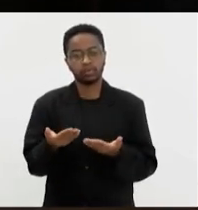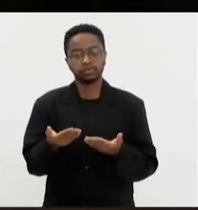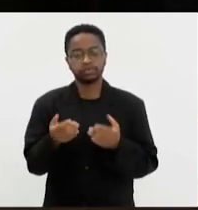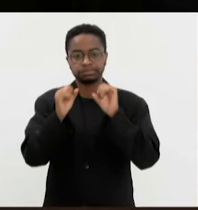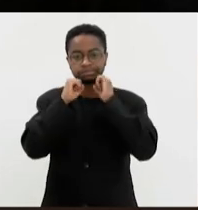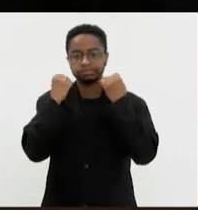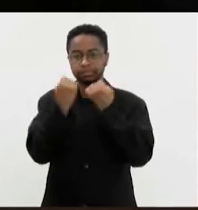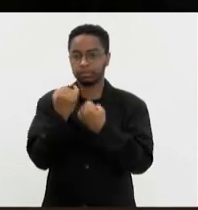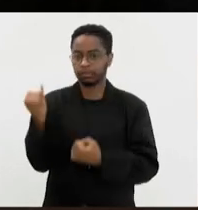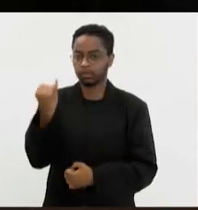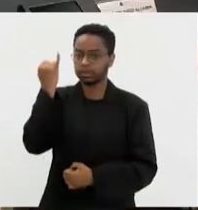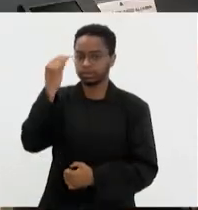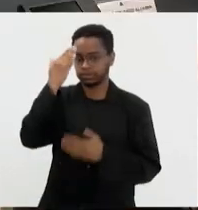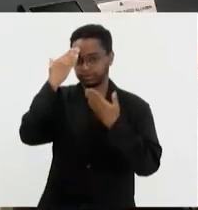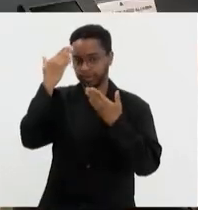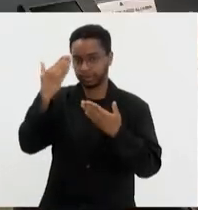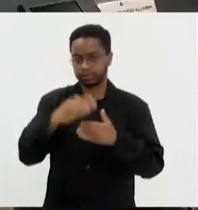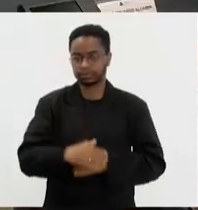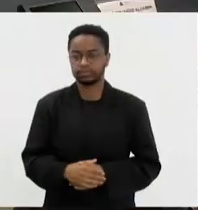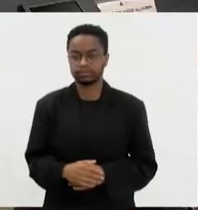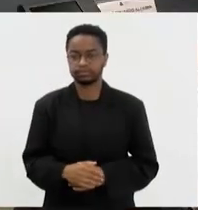grande importância Muito